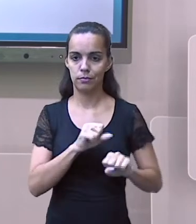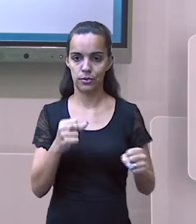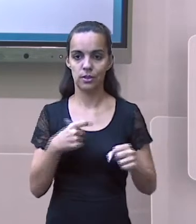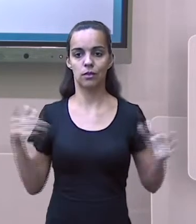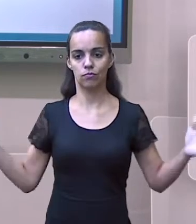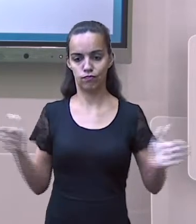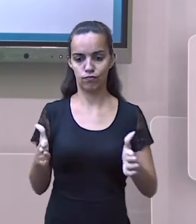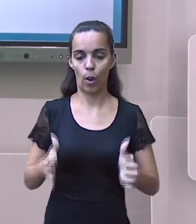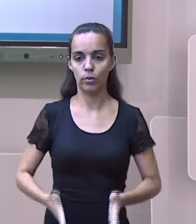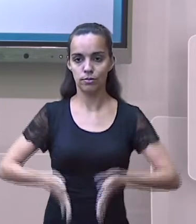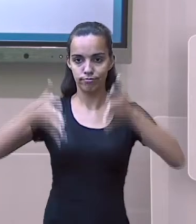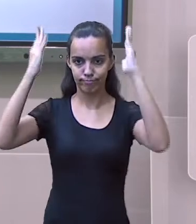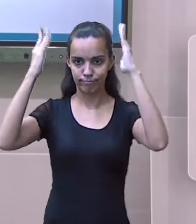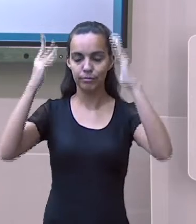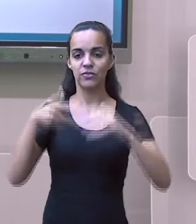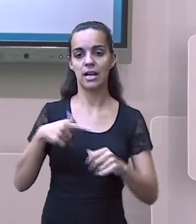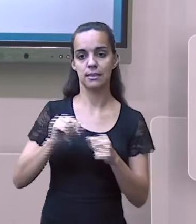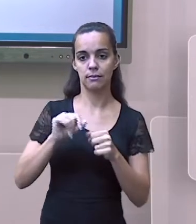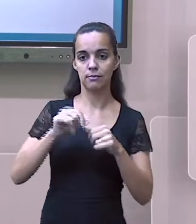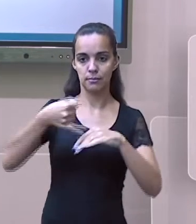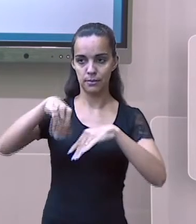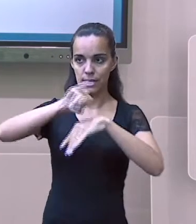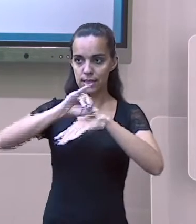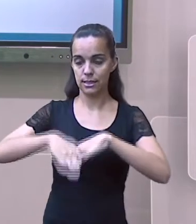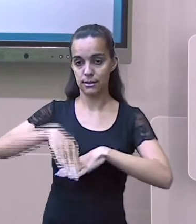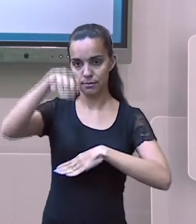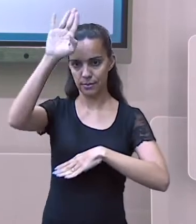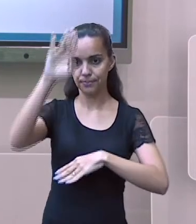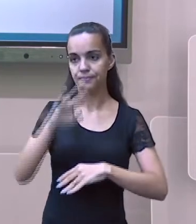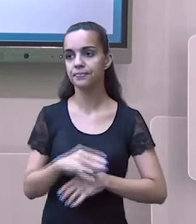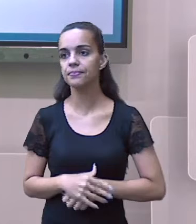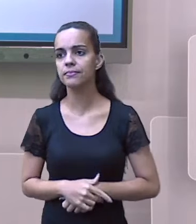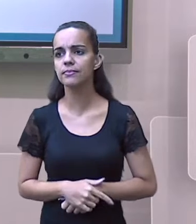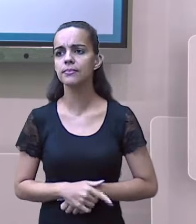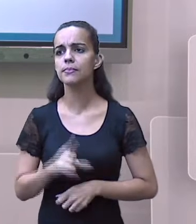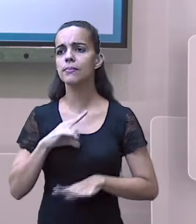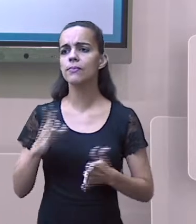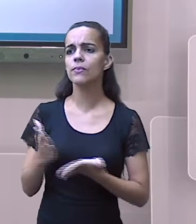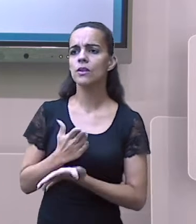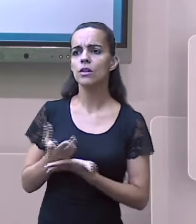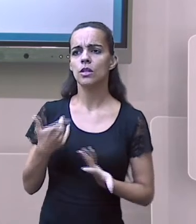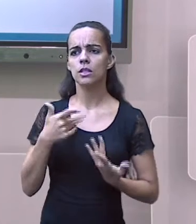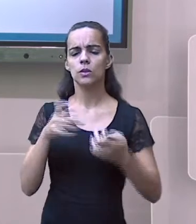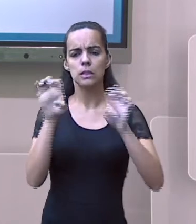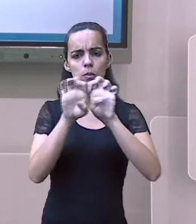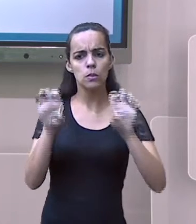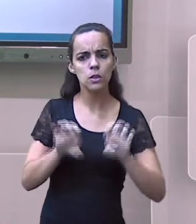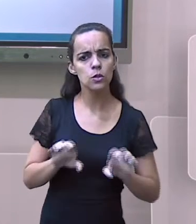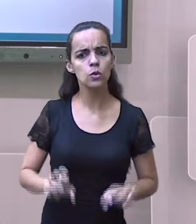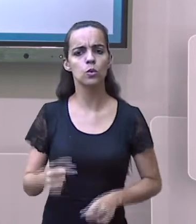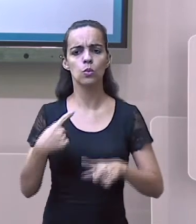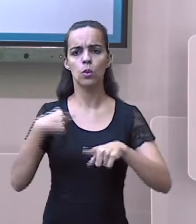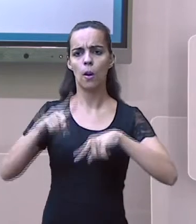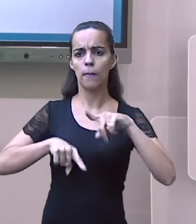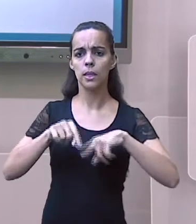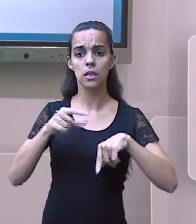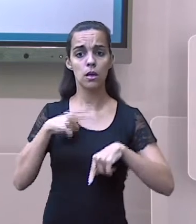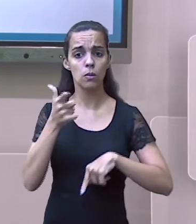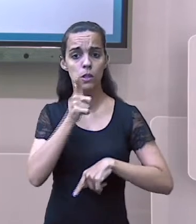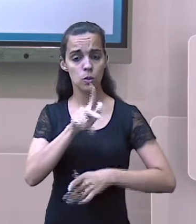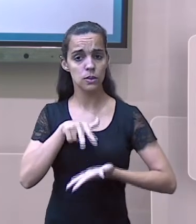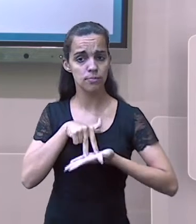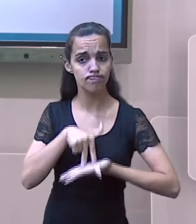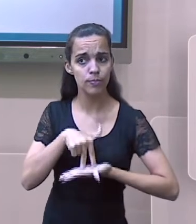e aí são construídos verticalmente. Mas aqui se tem todo um estudo, toda uma tecnologia para que